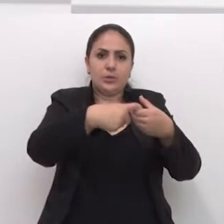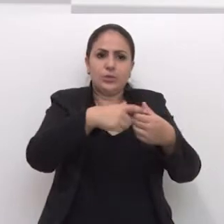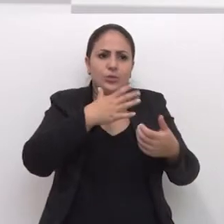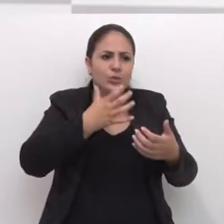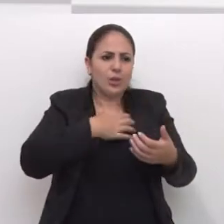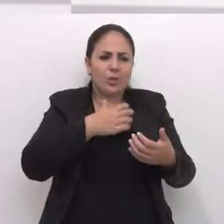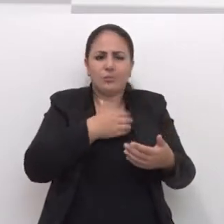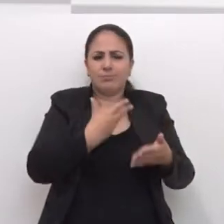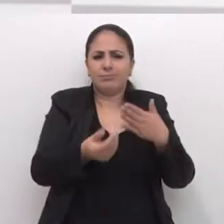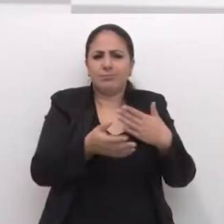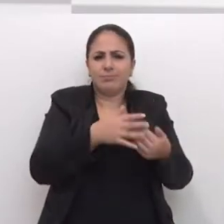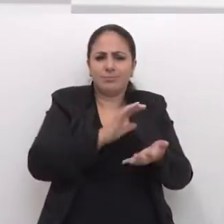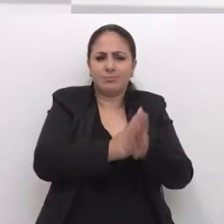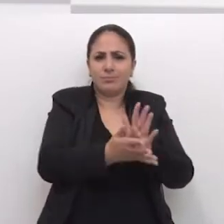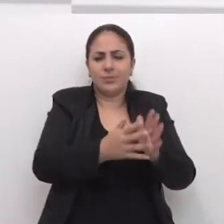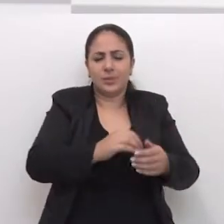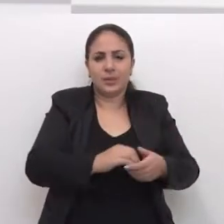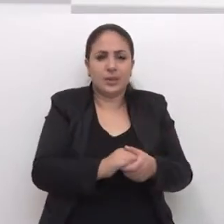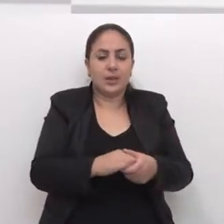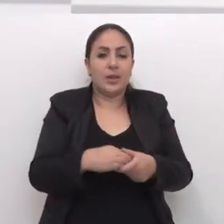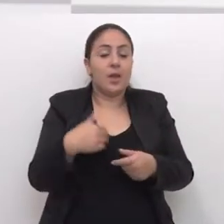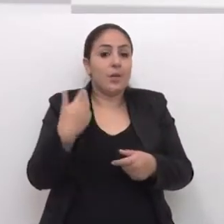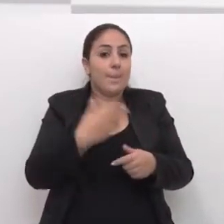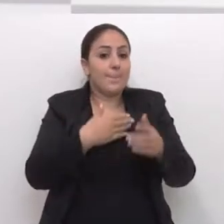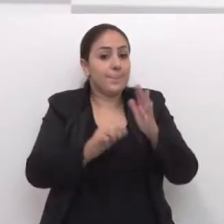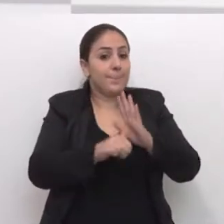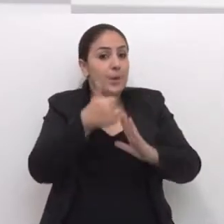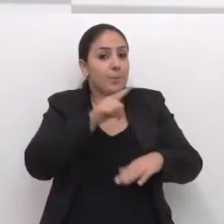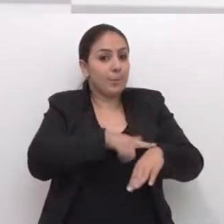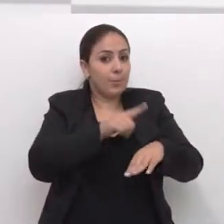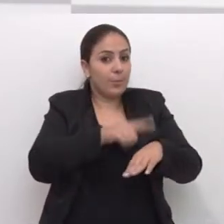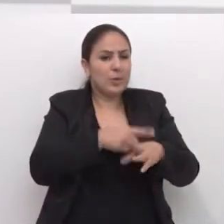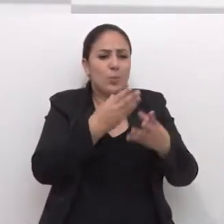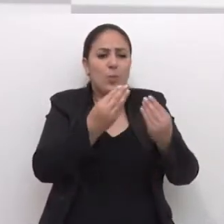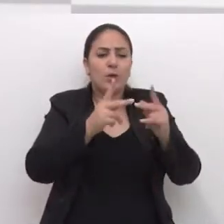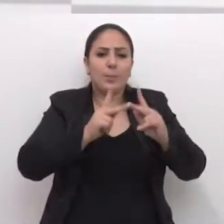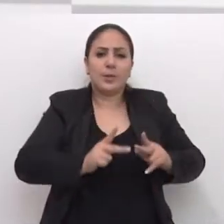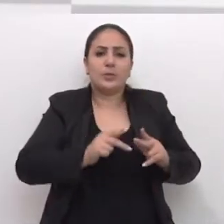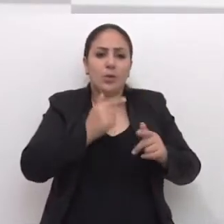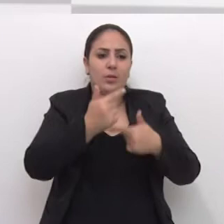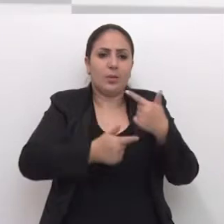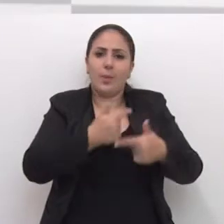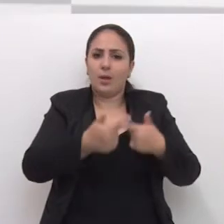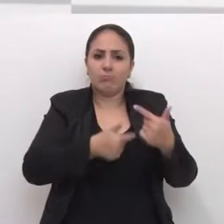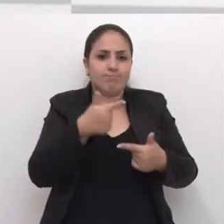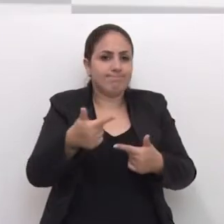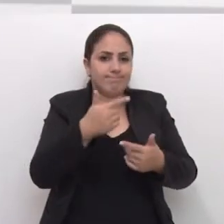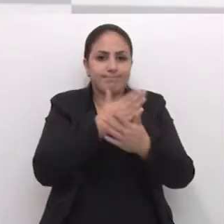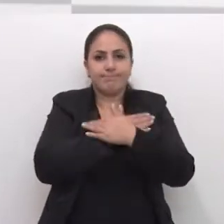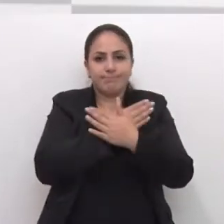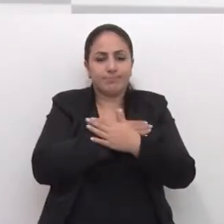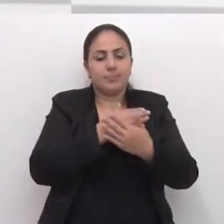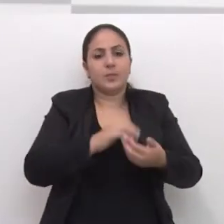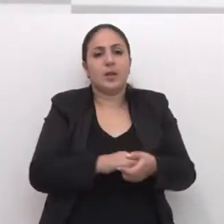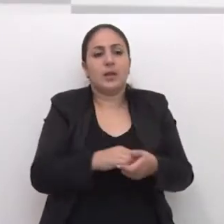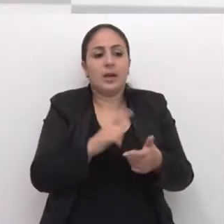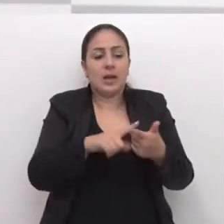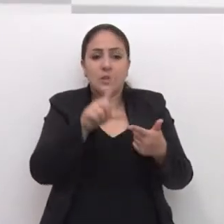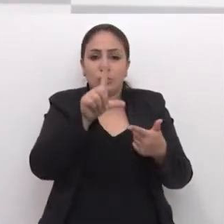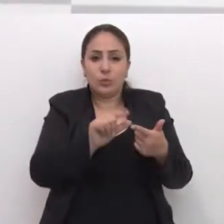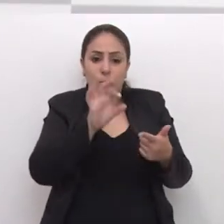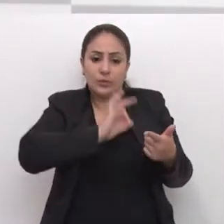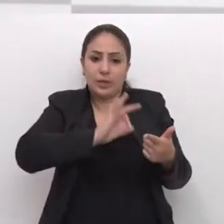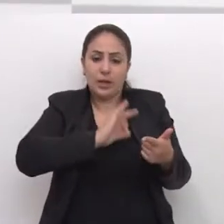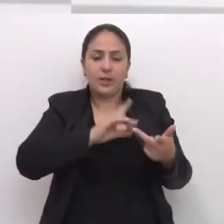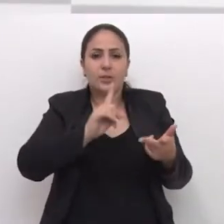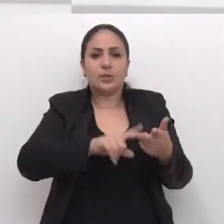de forma indiscriminada. Isso, num primeiro momento, vai gerar muito desemprego, vai gerar redução de renda,